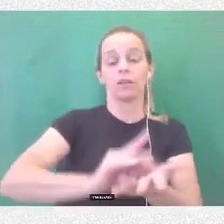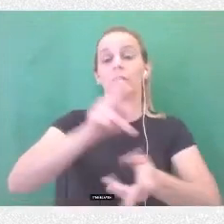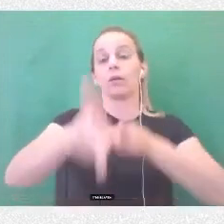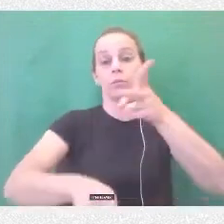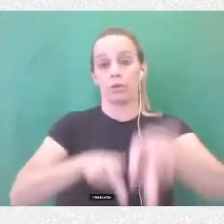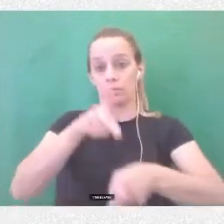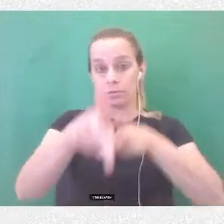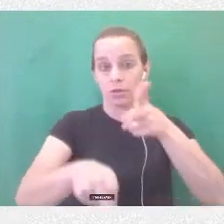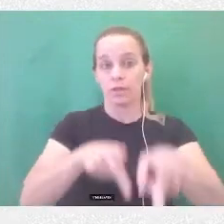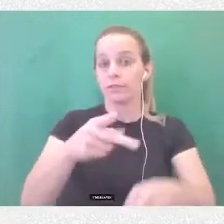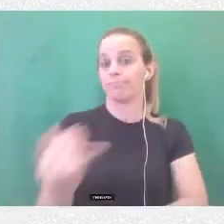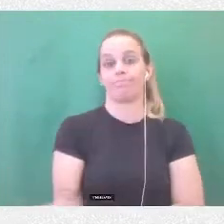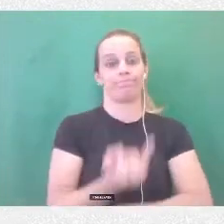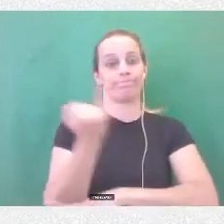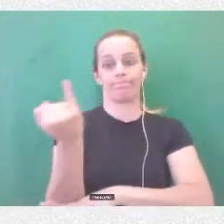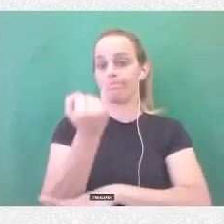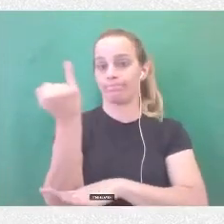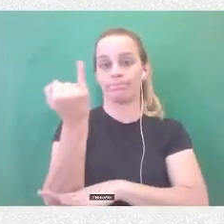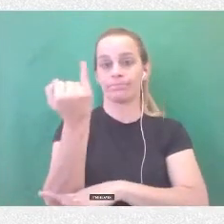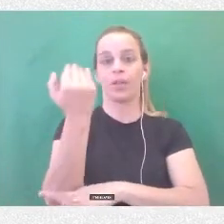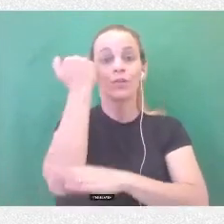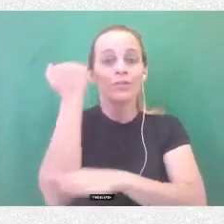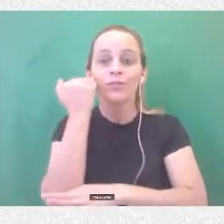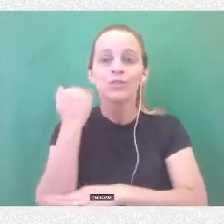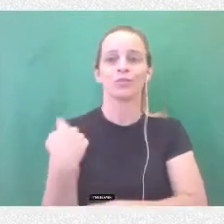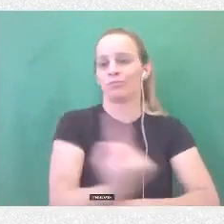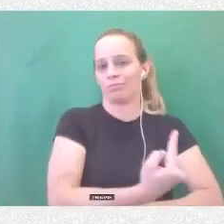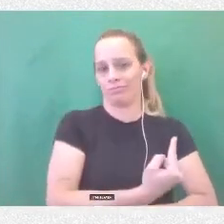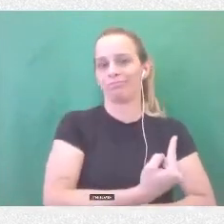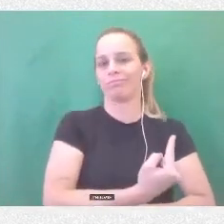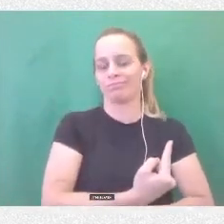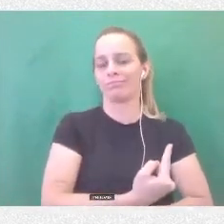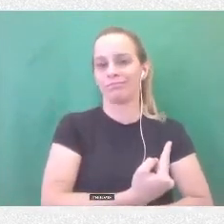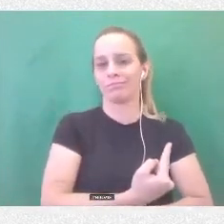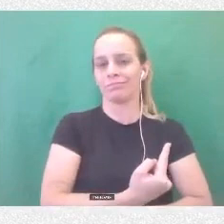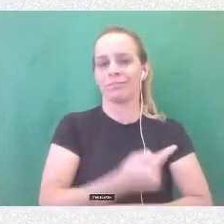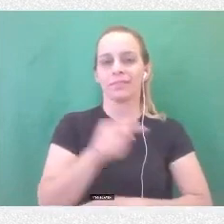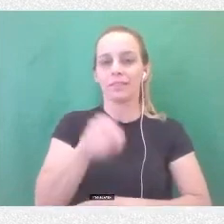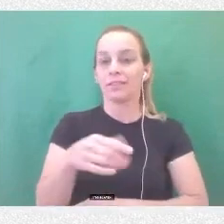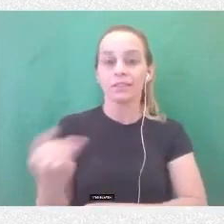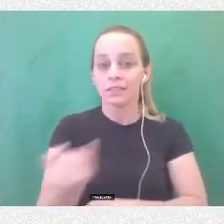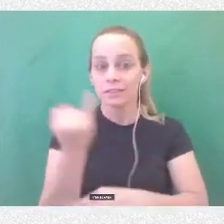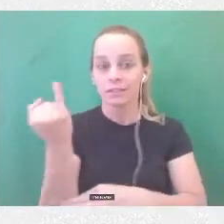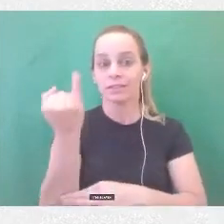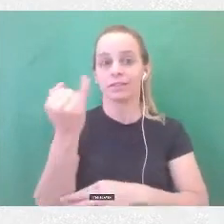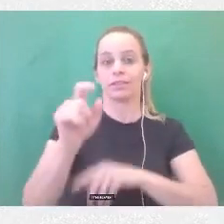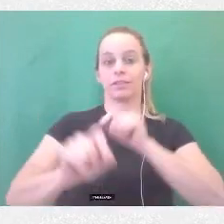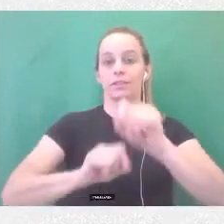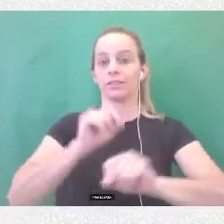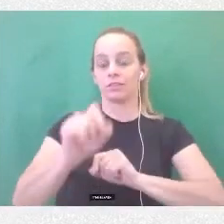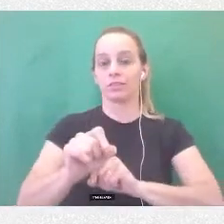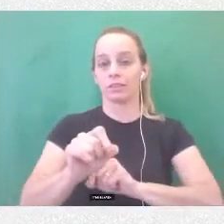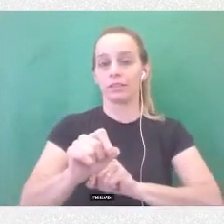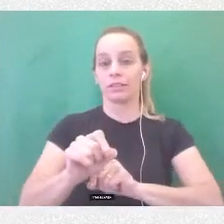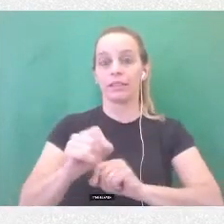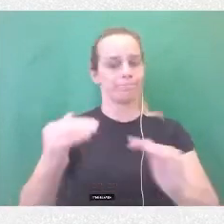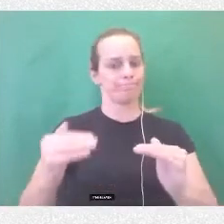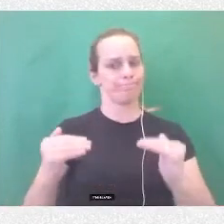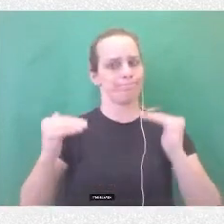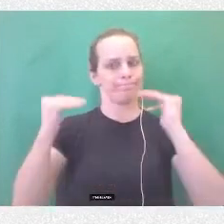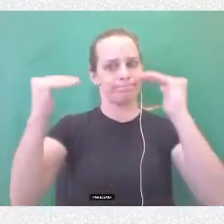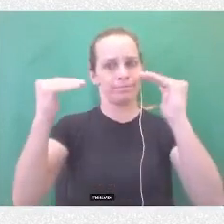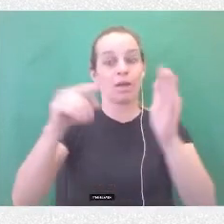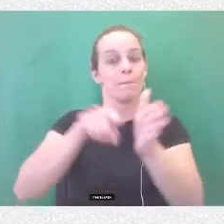tão importante dos nossos adolescentes. Então, aí ressalta aí mais uma vez aí a relevância das questões de